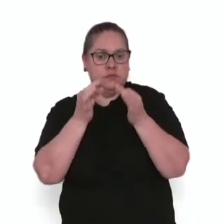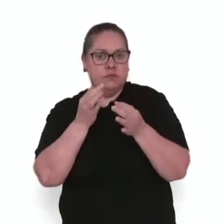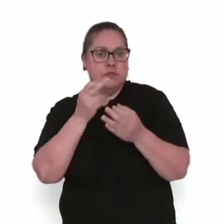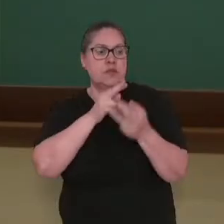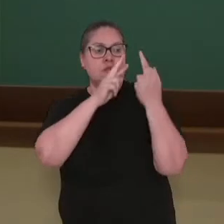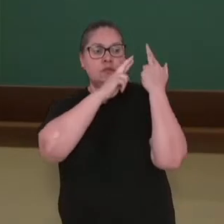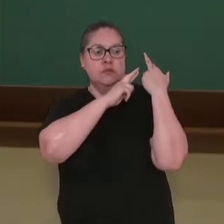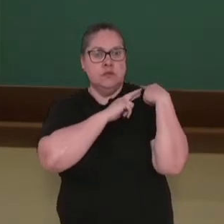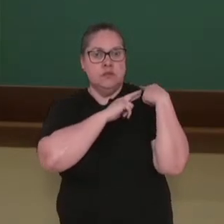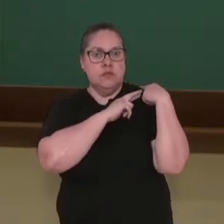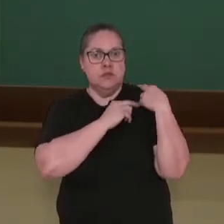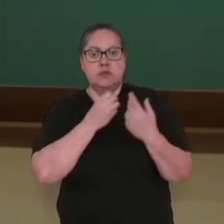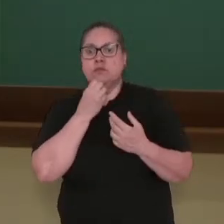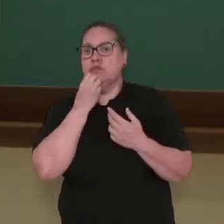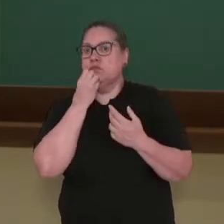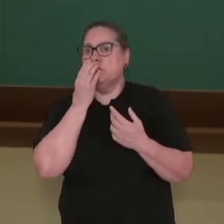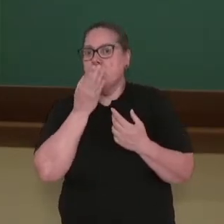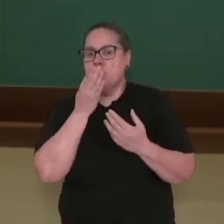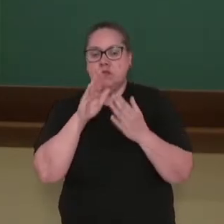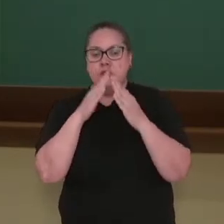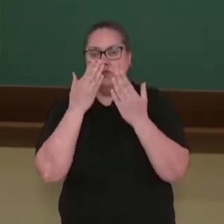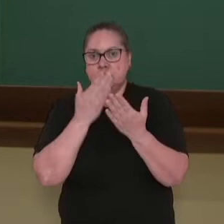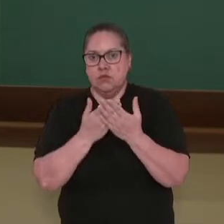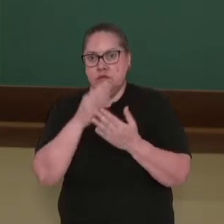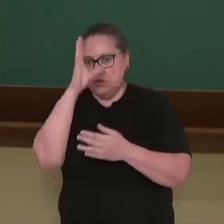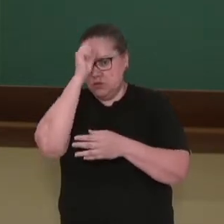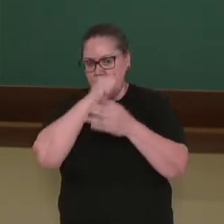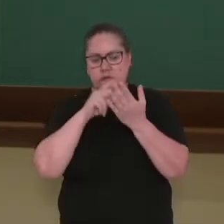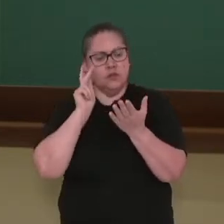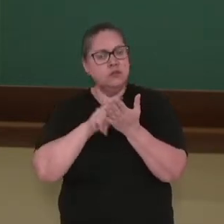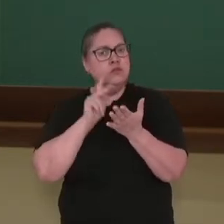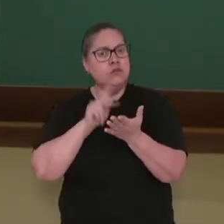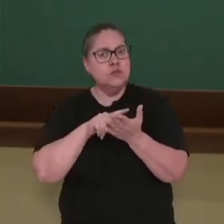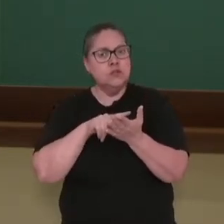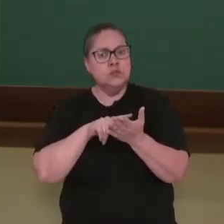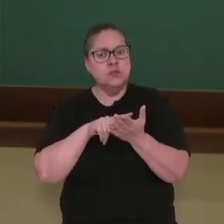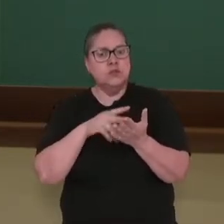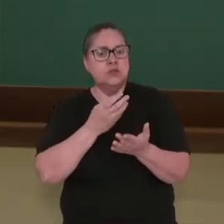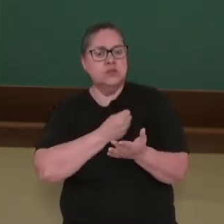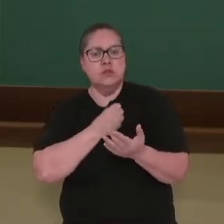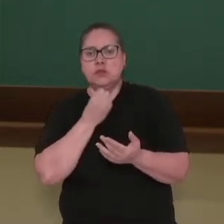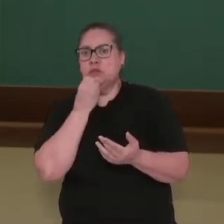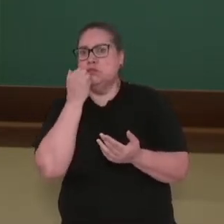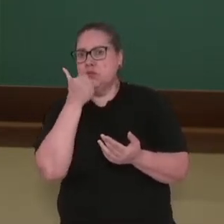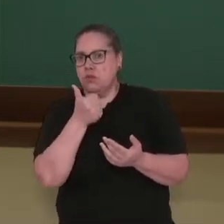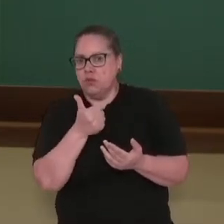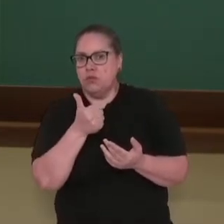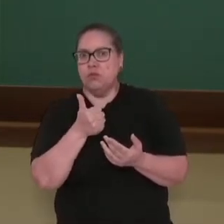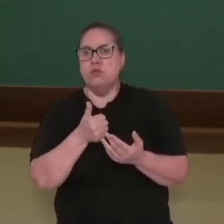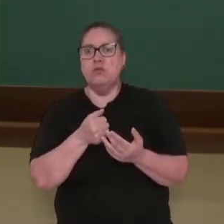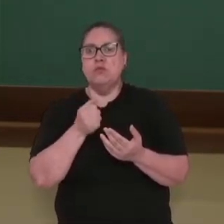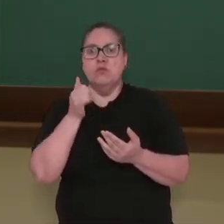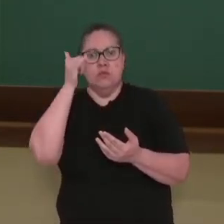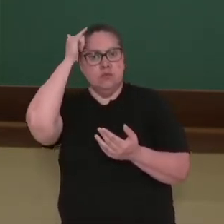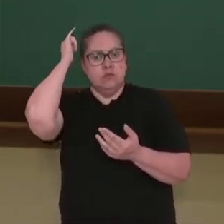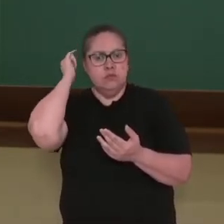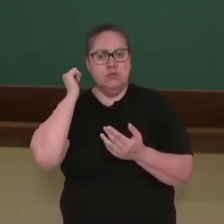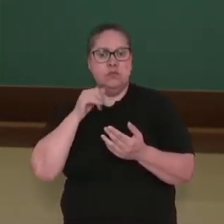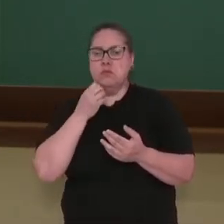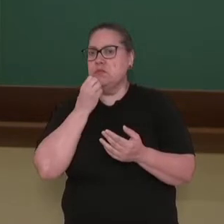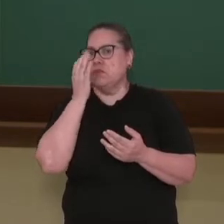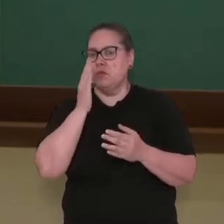perguntas, claro, né? Ou a maioria delas, parabéns, você é um estudante responsável. Mas, além disso, consegue entender